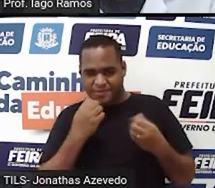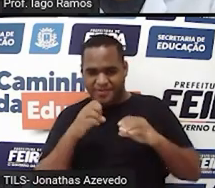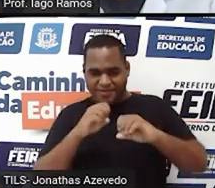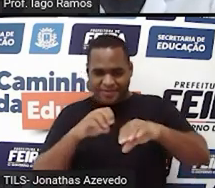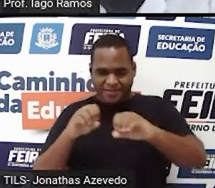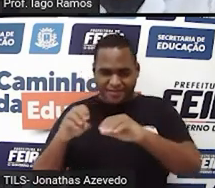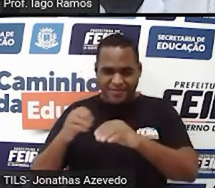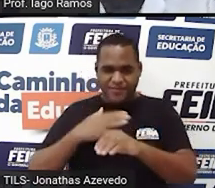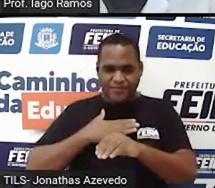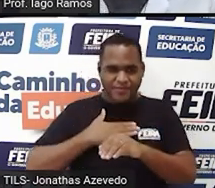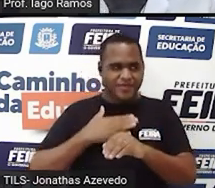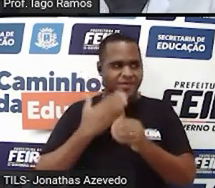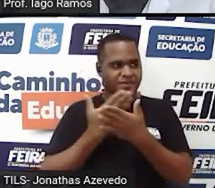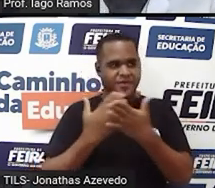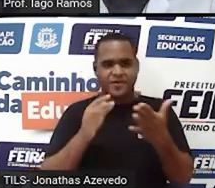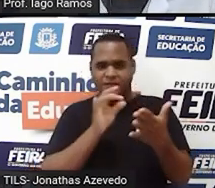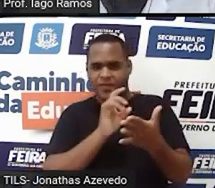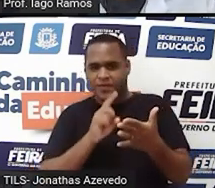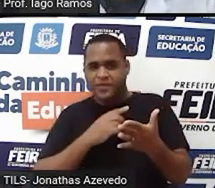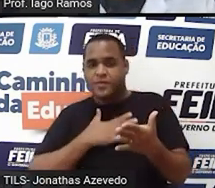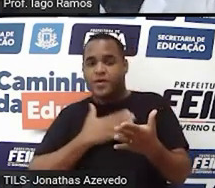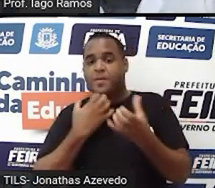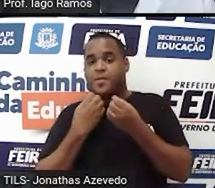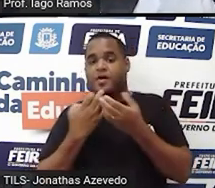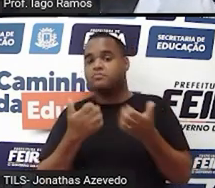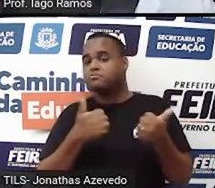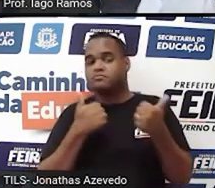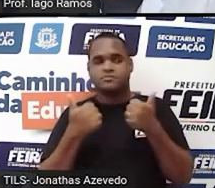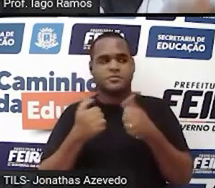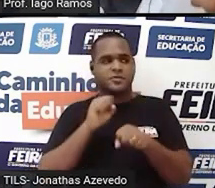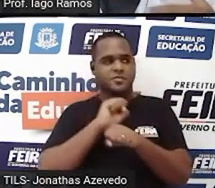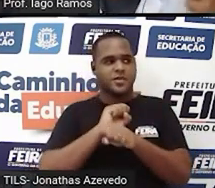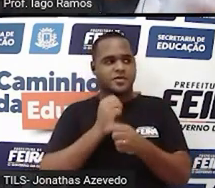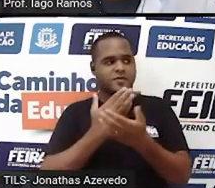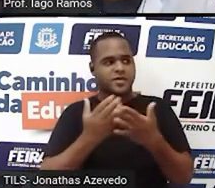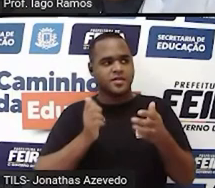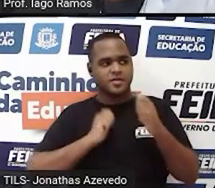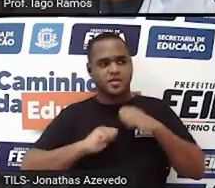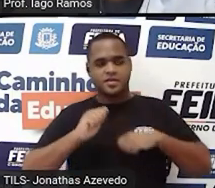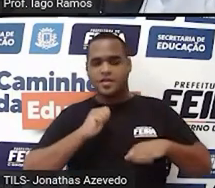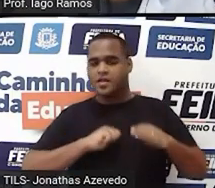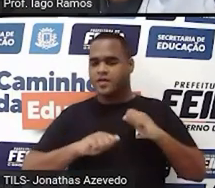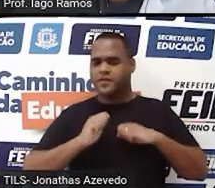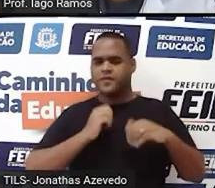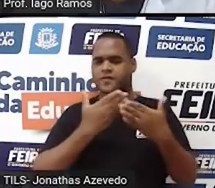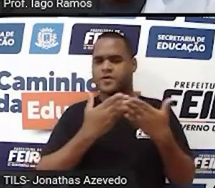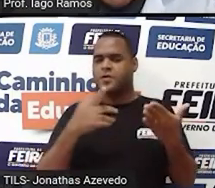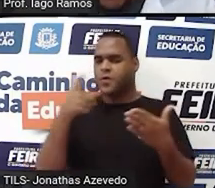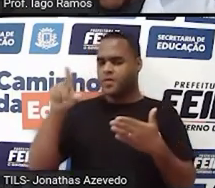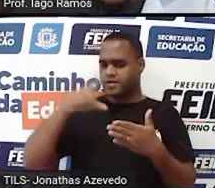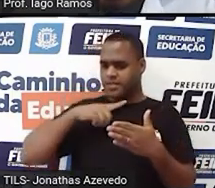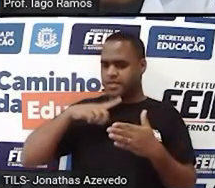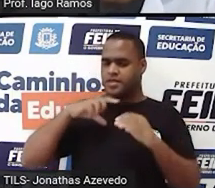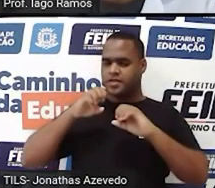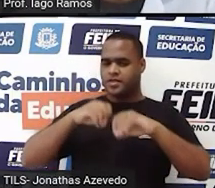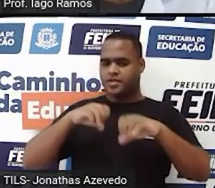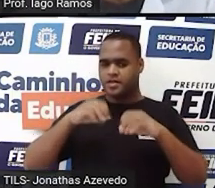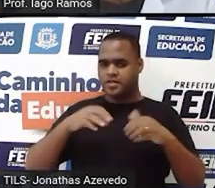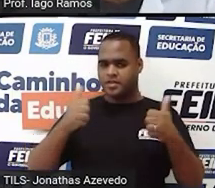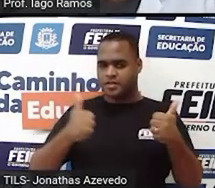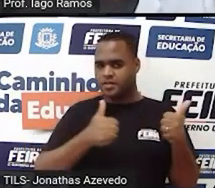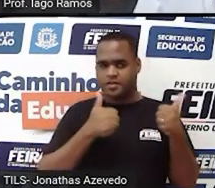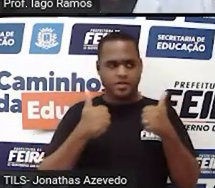essa nossa aula eu curti nós curtimos né esperamos ansiosamente as próximas aulas